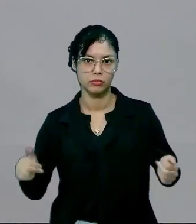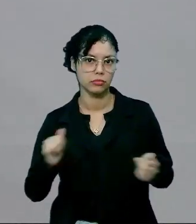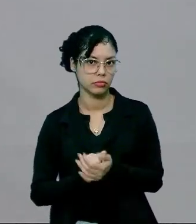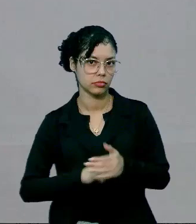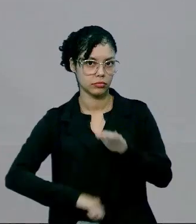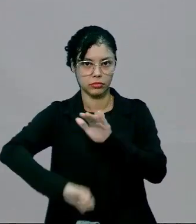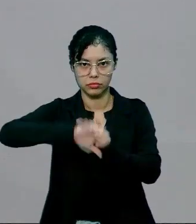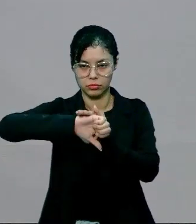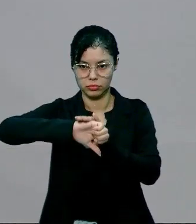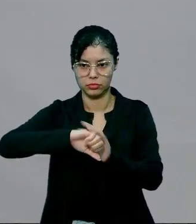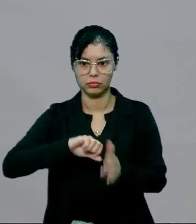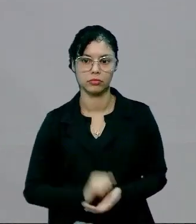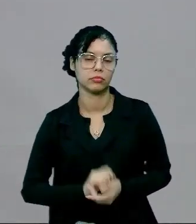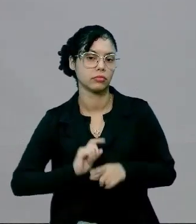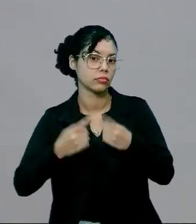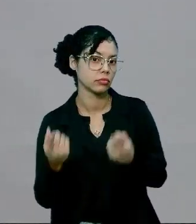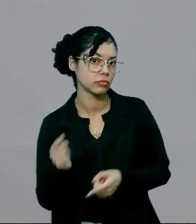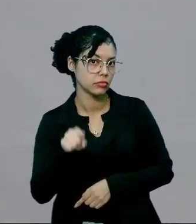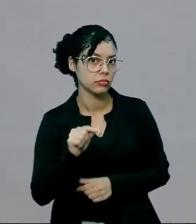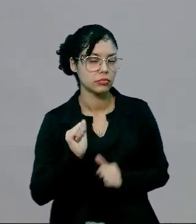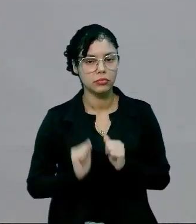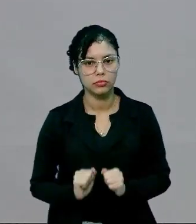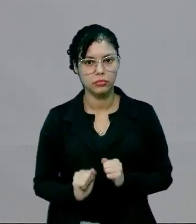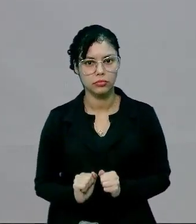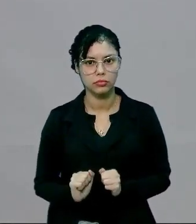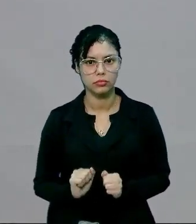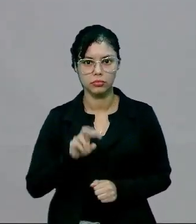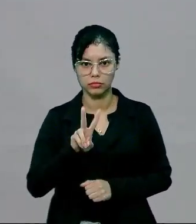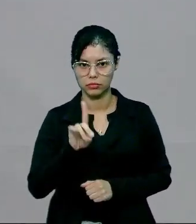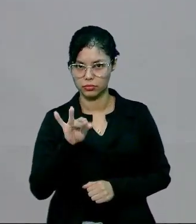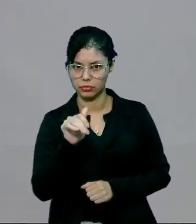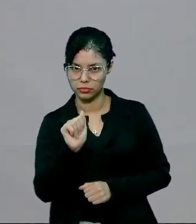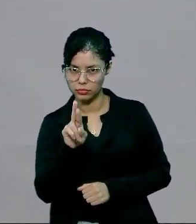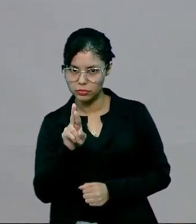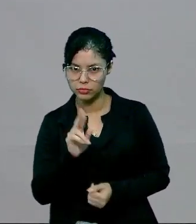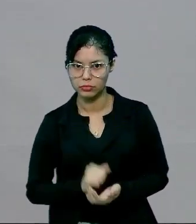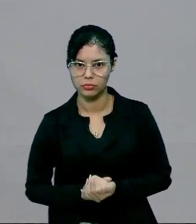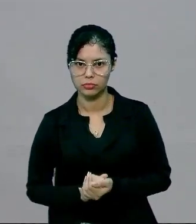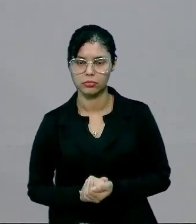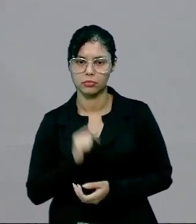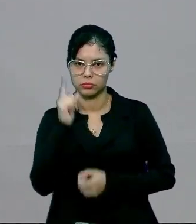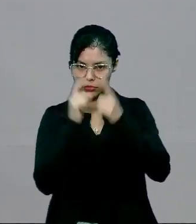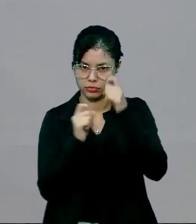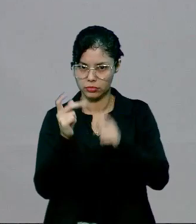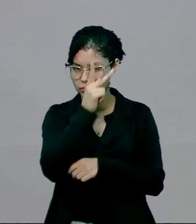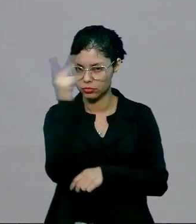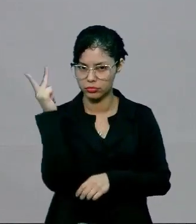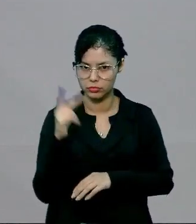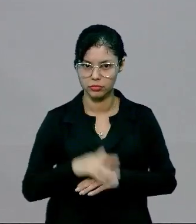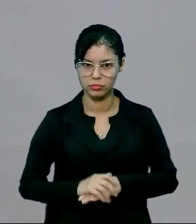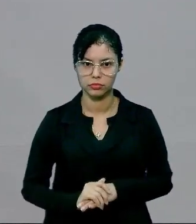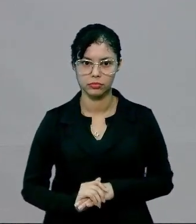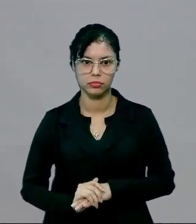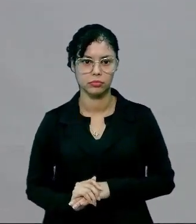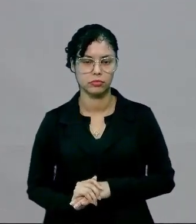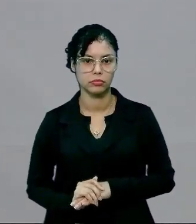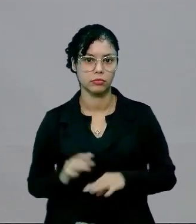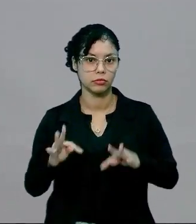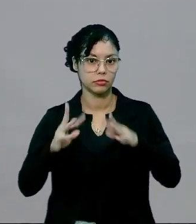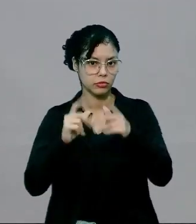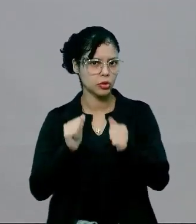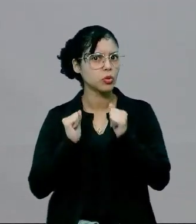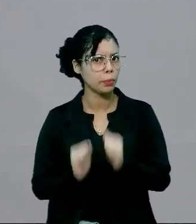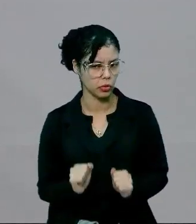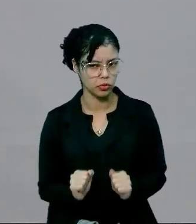de crimes. Mas aí, gente, nós podemos vedar a liberdade de expressão dessas pessoas? Será que tudo